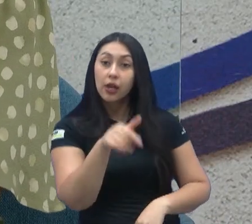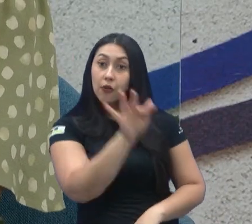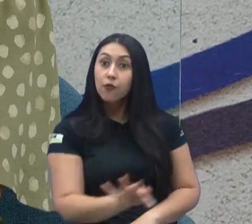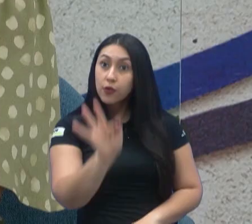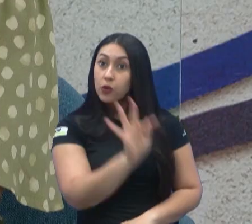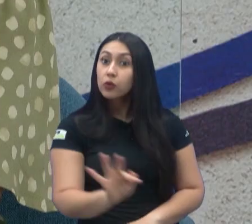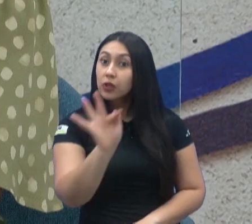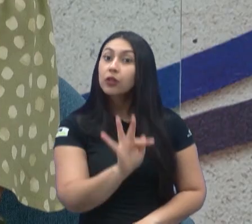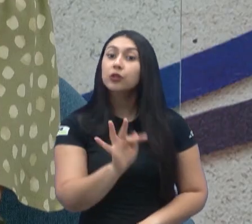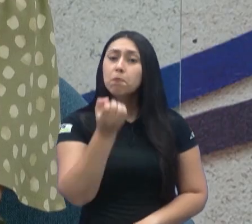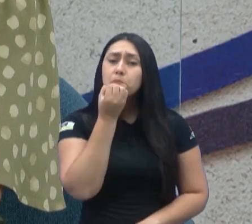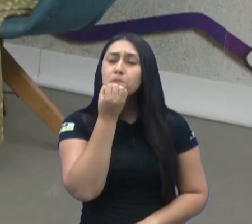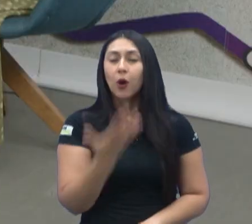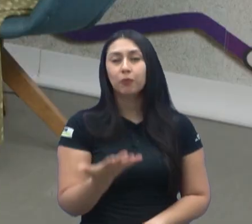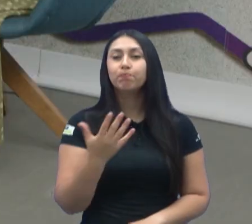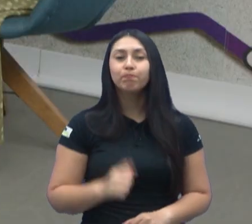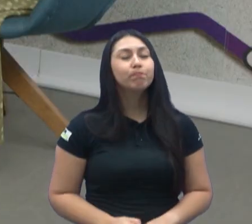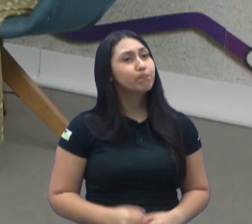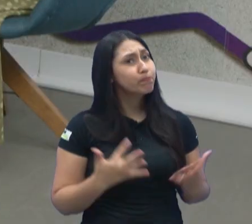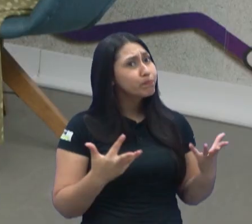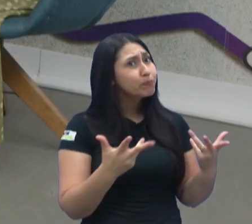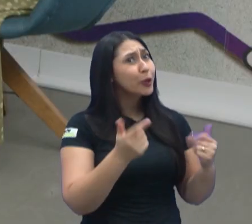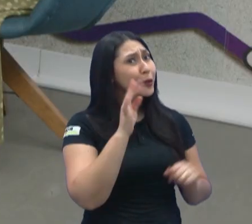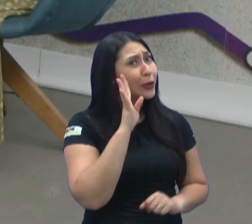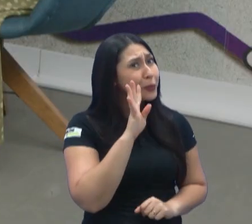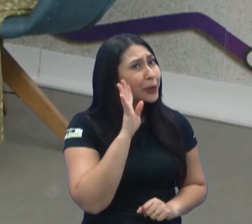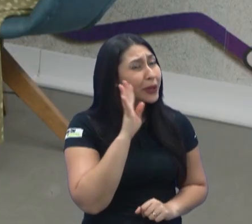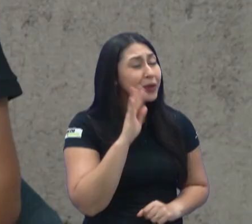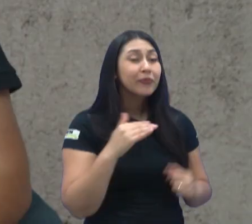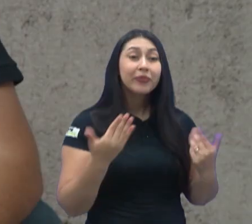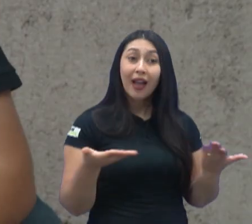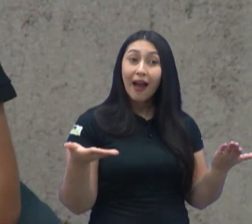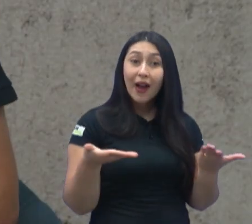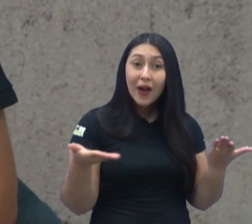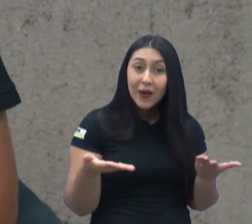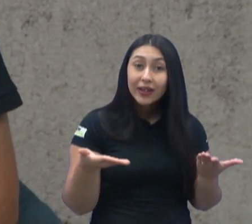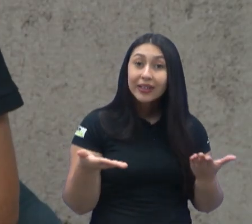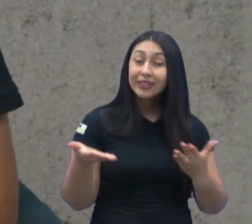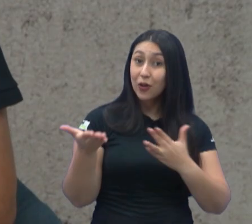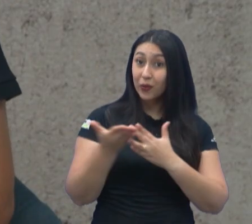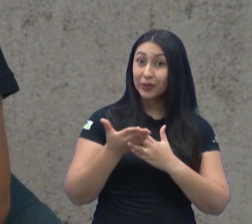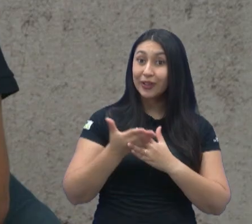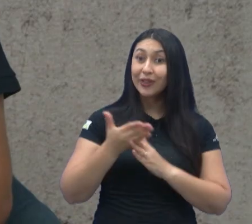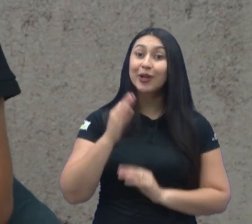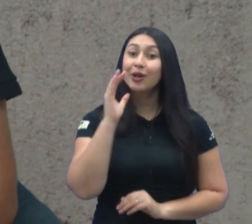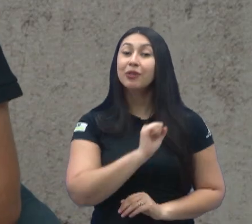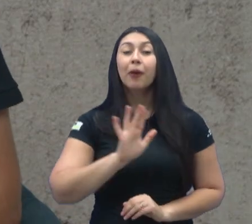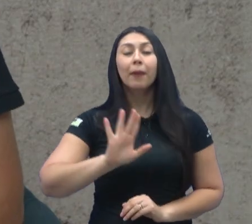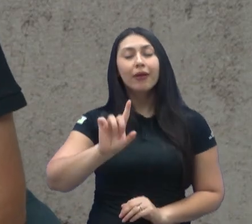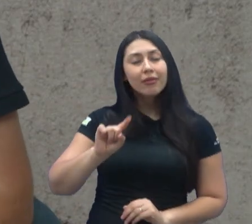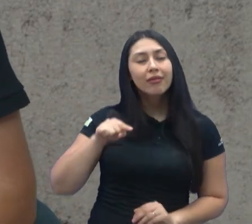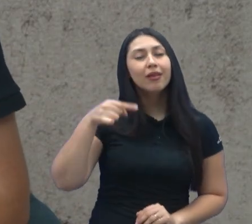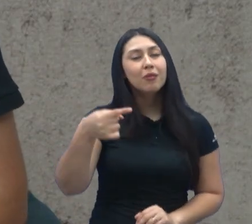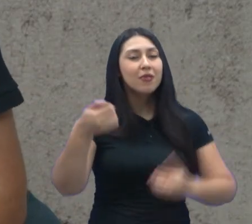é sempre a melhor indicação. Maravilha, que bacana. Olha só, vamos agora rapidinho para o nosso primeiro intervalo. Na volta a gente fala